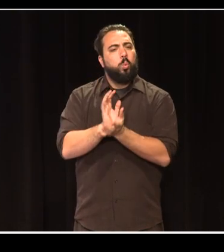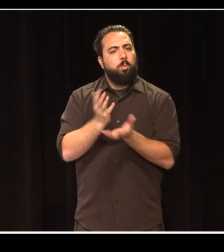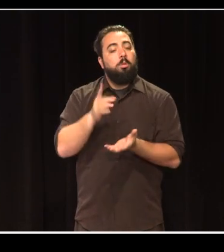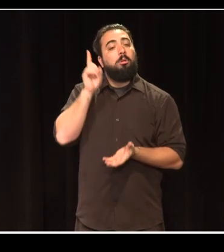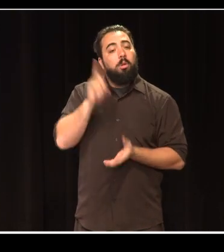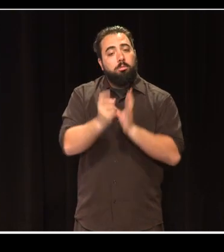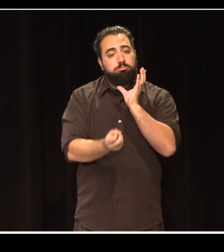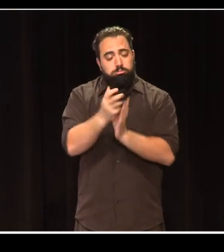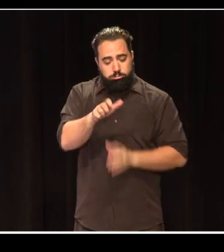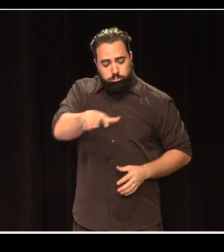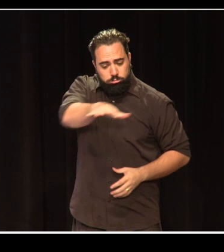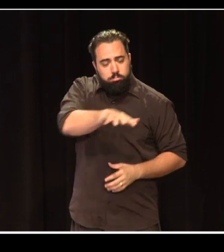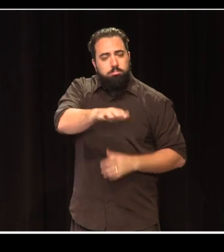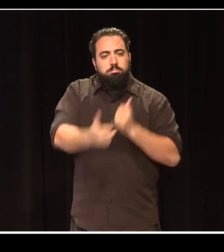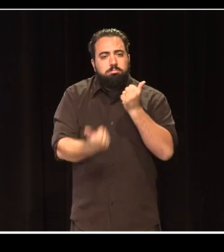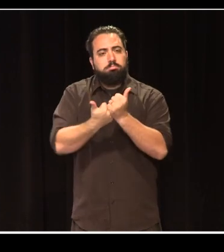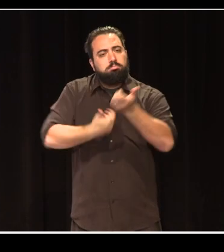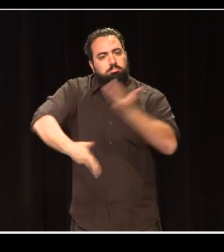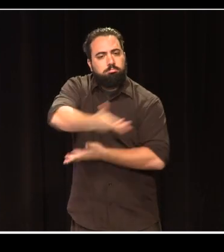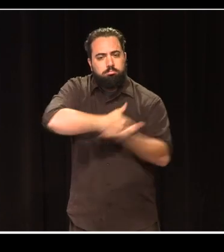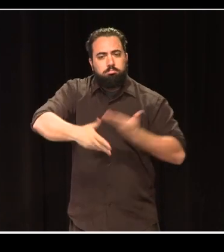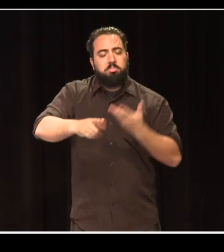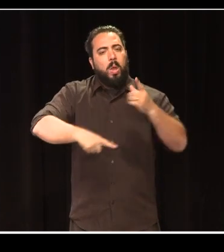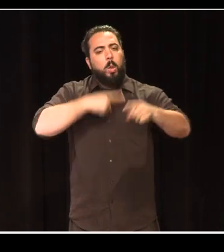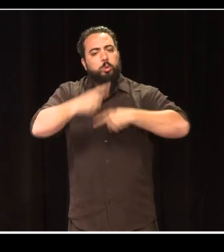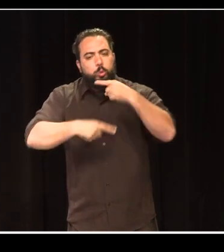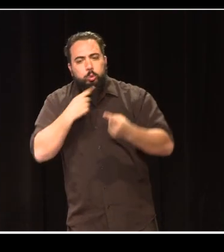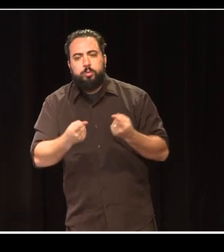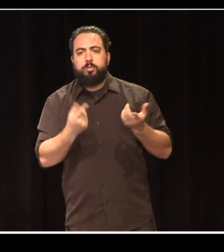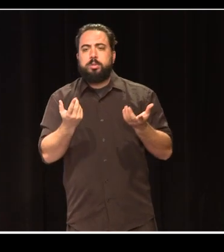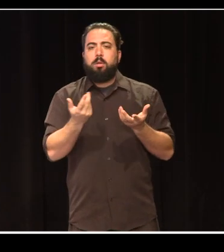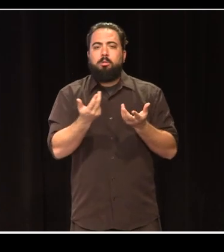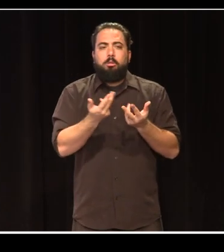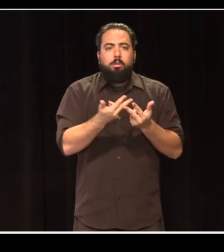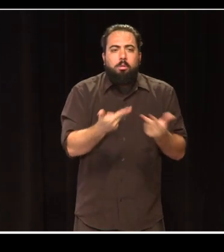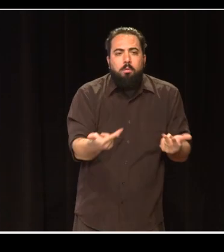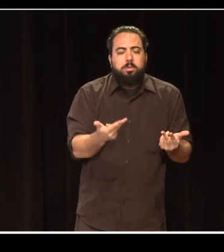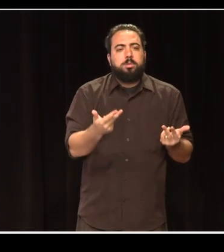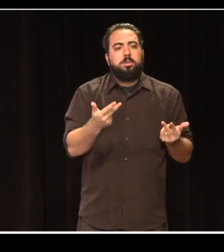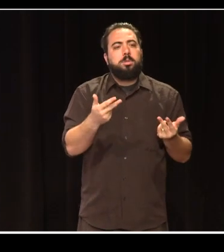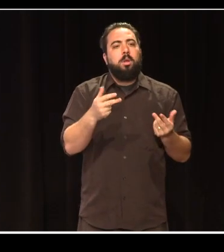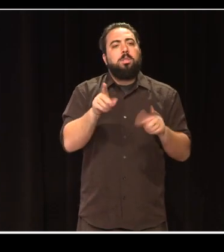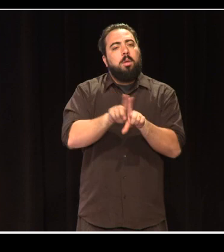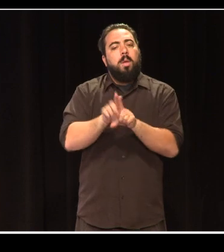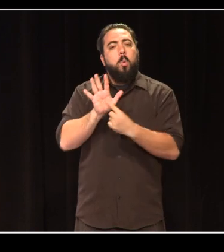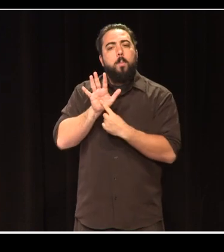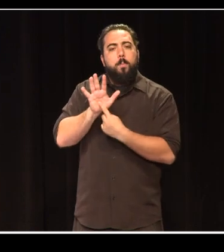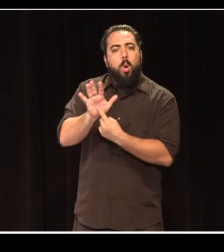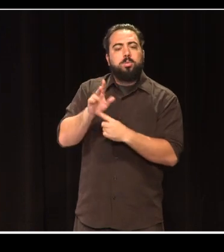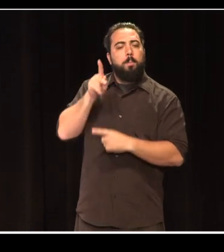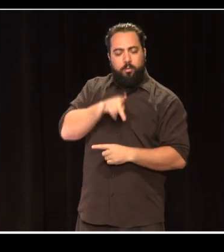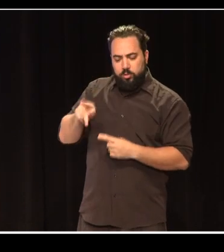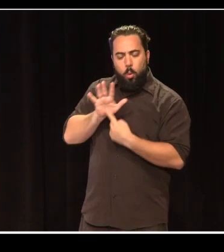ambiente, um espaço colaborativo, onde as dúvidas vão aparecer, onde não só o professor vai apresentar a teoria